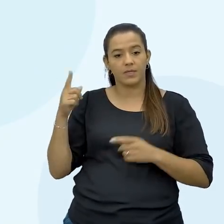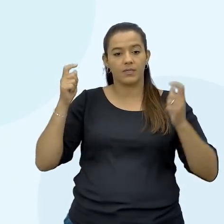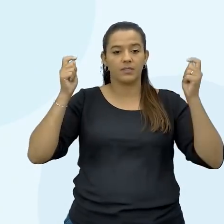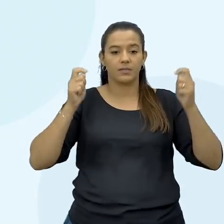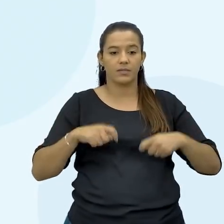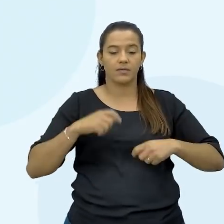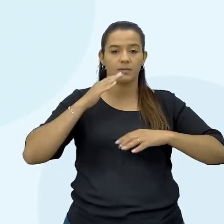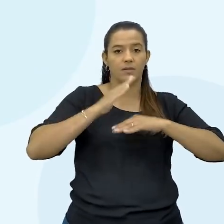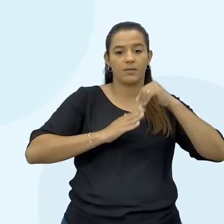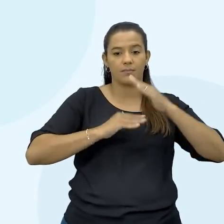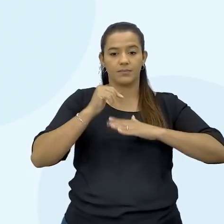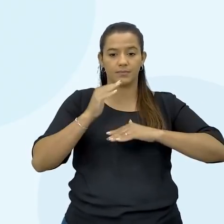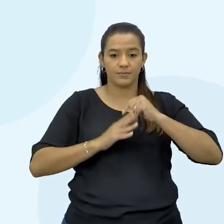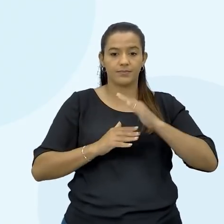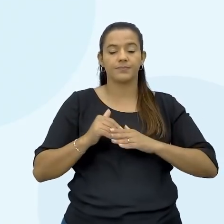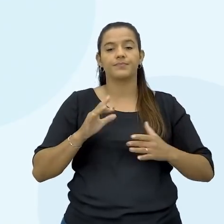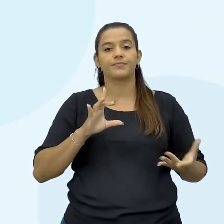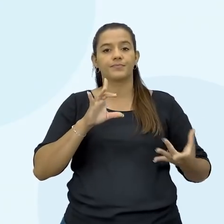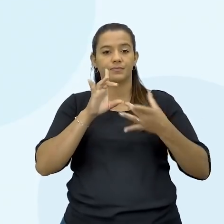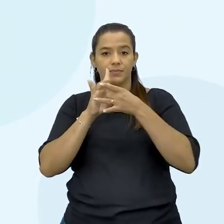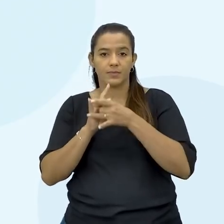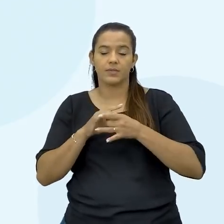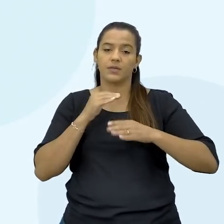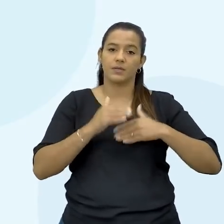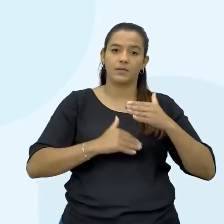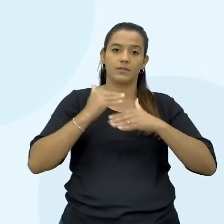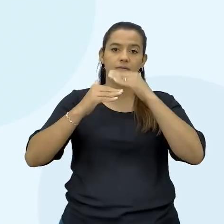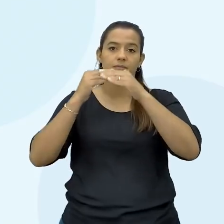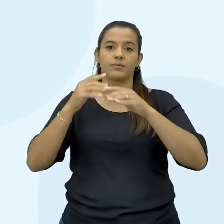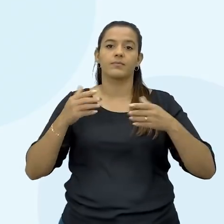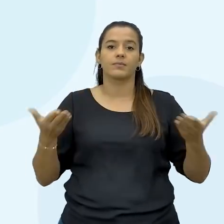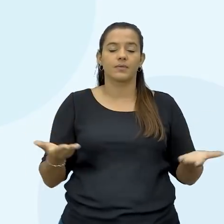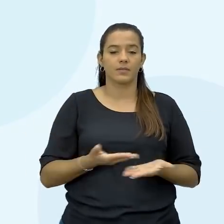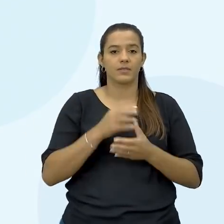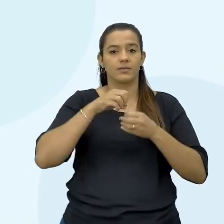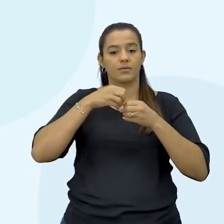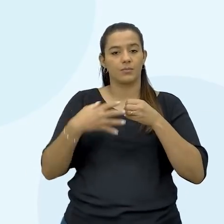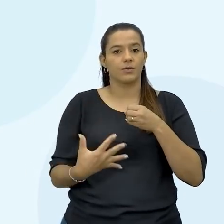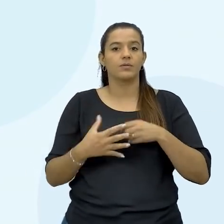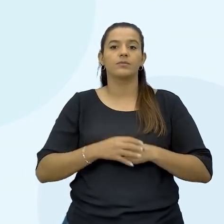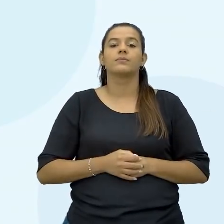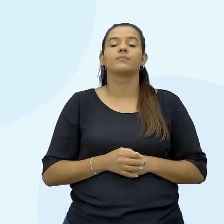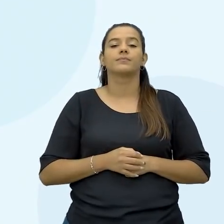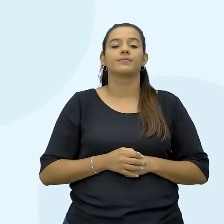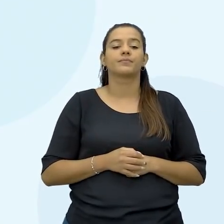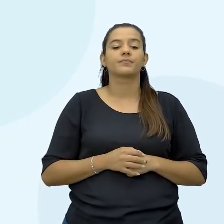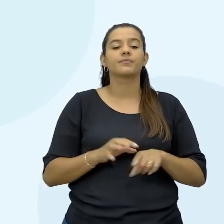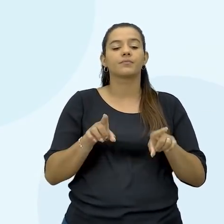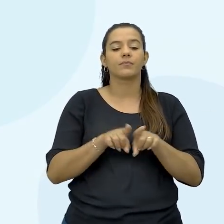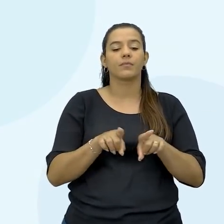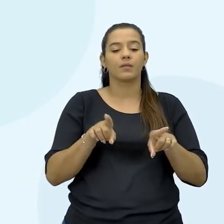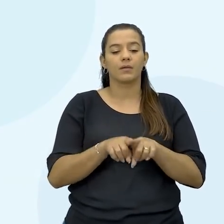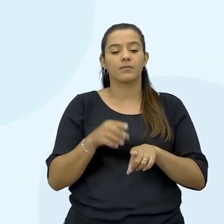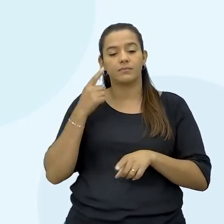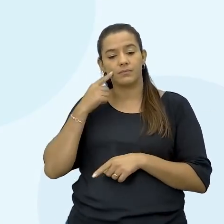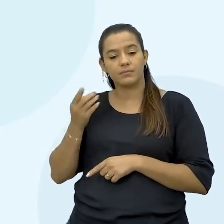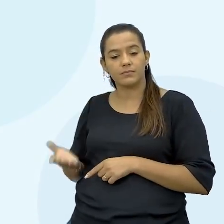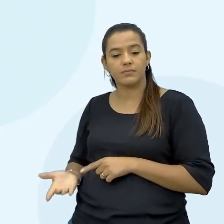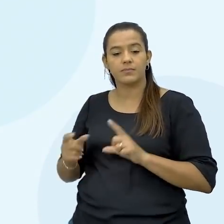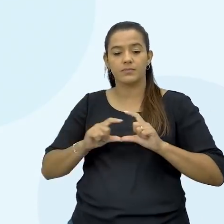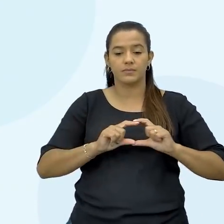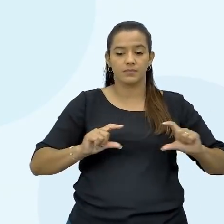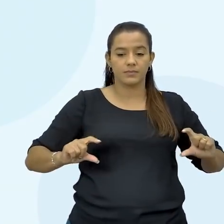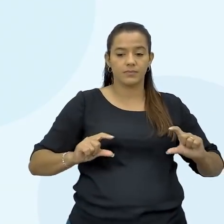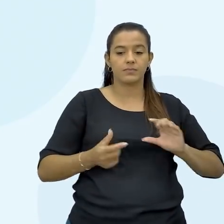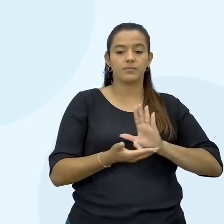competências e habilidades do eixo que serão desenvolvidas nesse componente e embaixo a apresentação dos sinais que